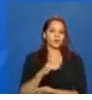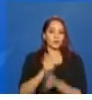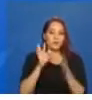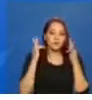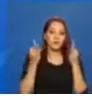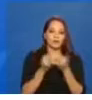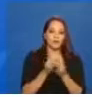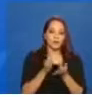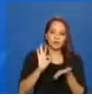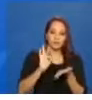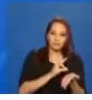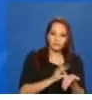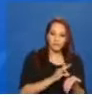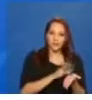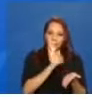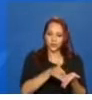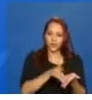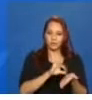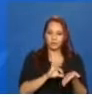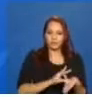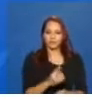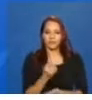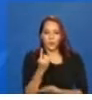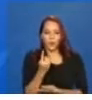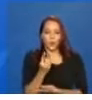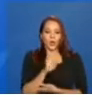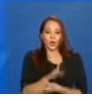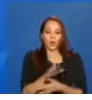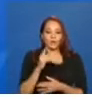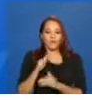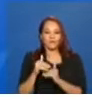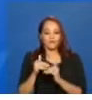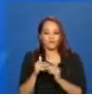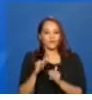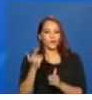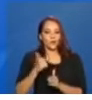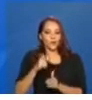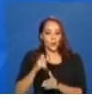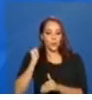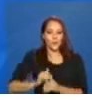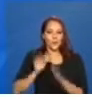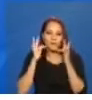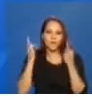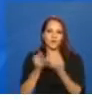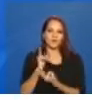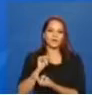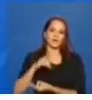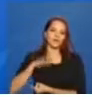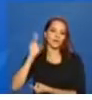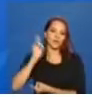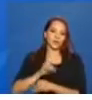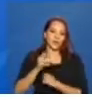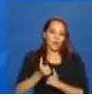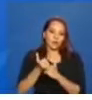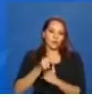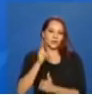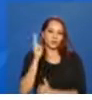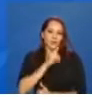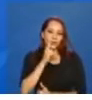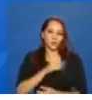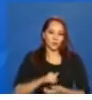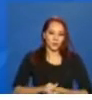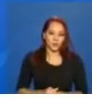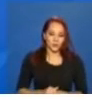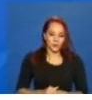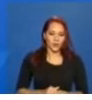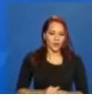famílias inscritas no cadastro único e fora do Bolsa Família terão direito ao auxílio emergencial.